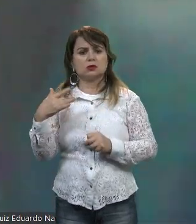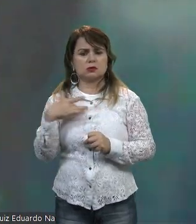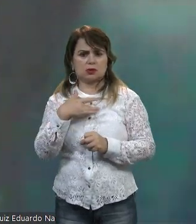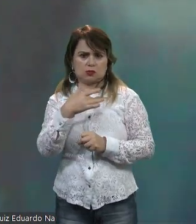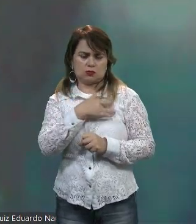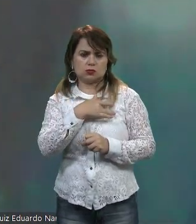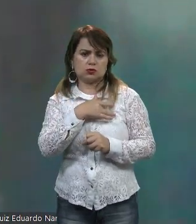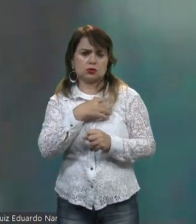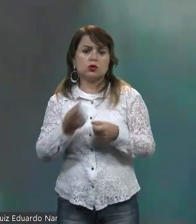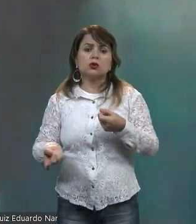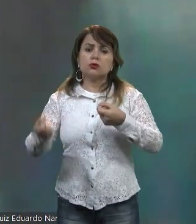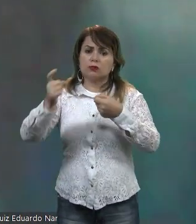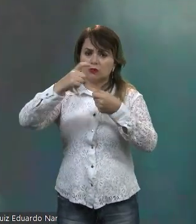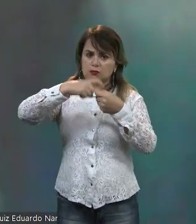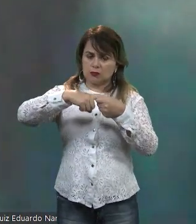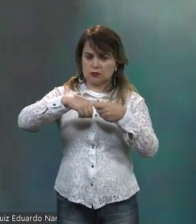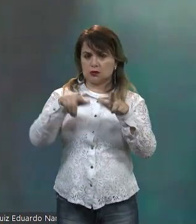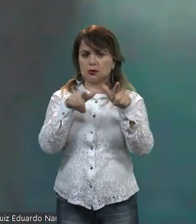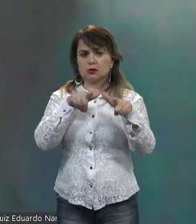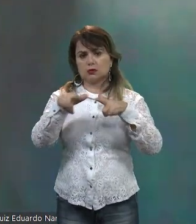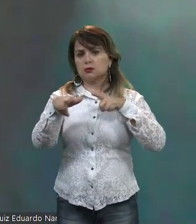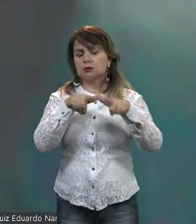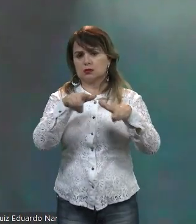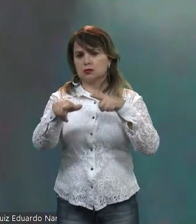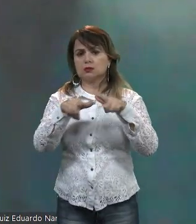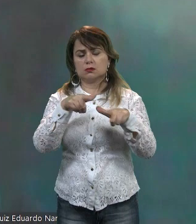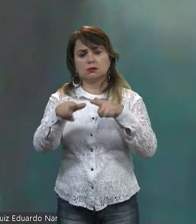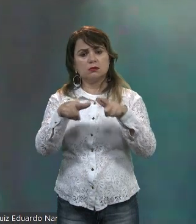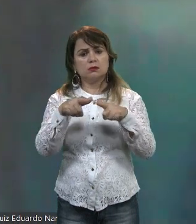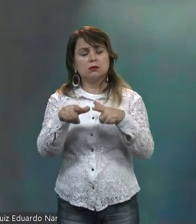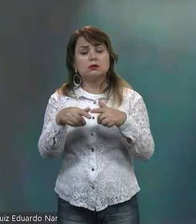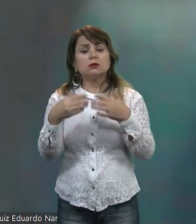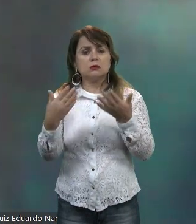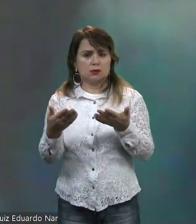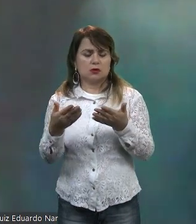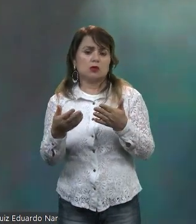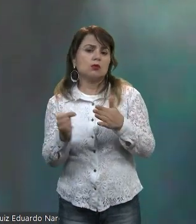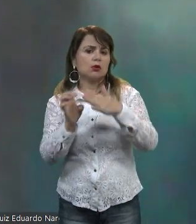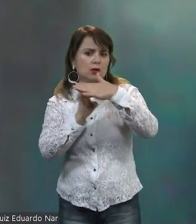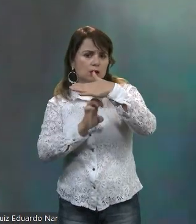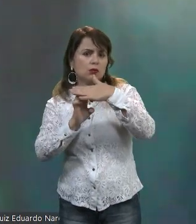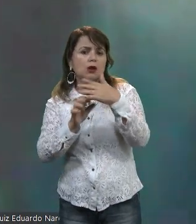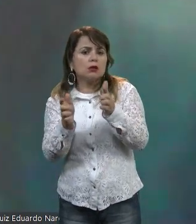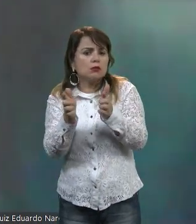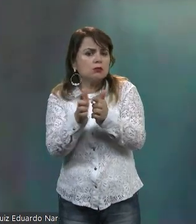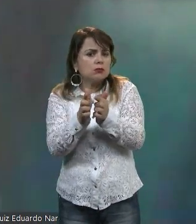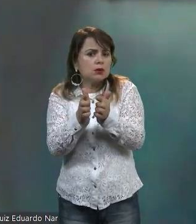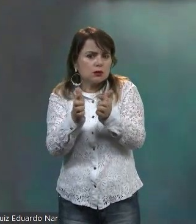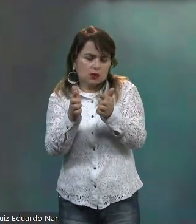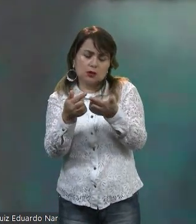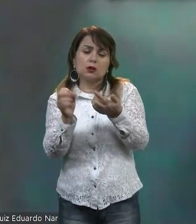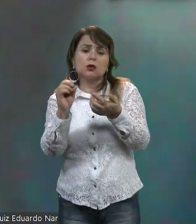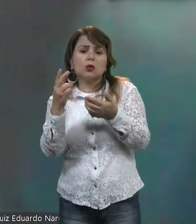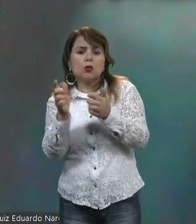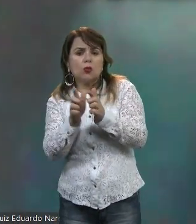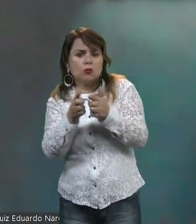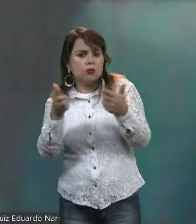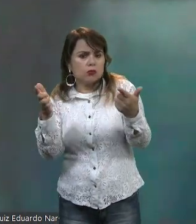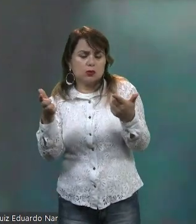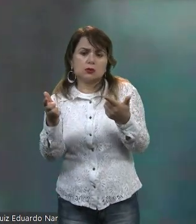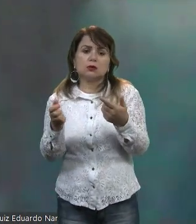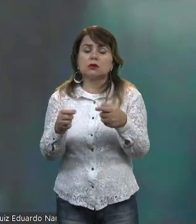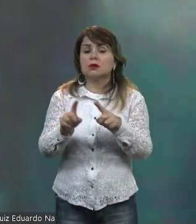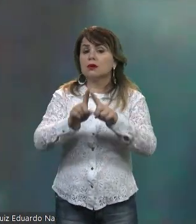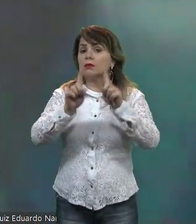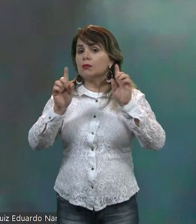retomar as suas iniciativas, para retomar o seu pequeno negócio, mas com todos os